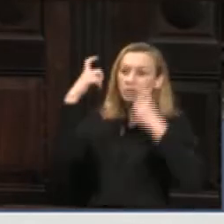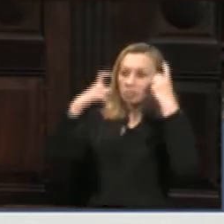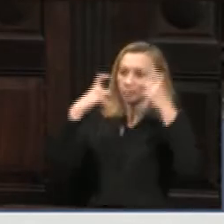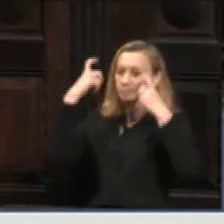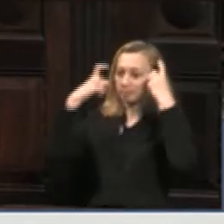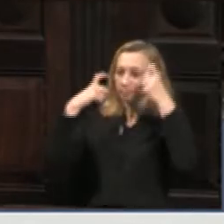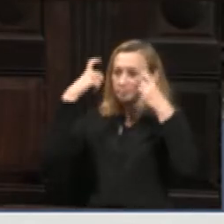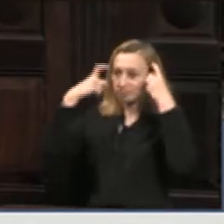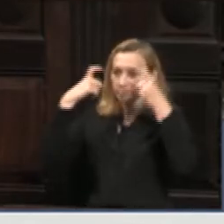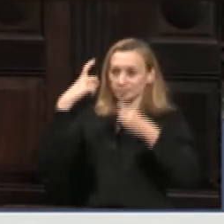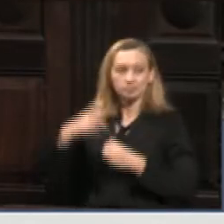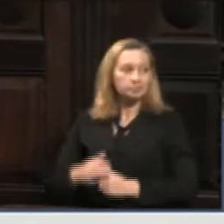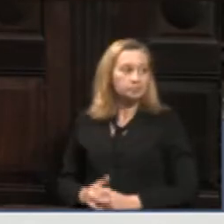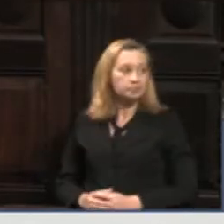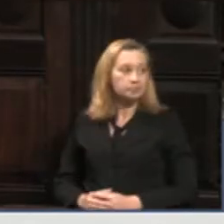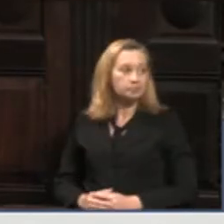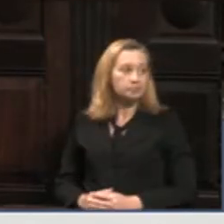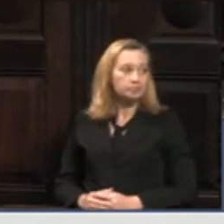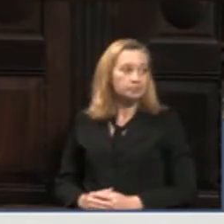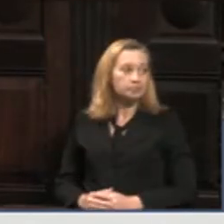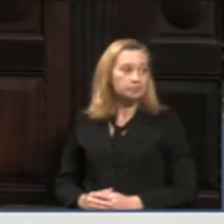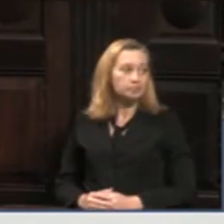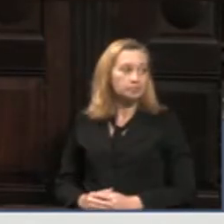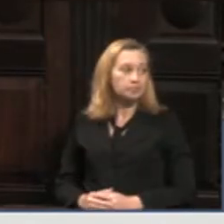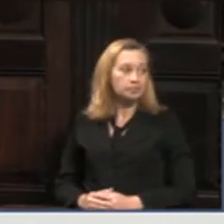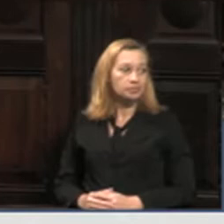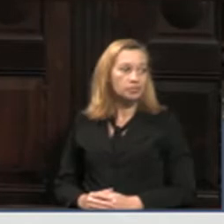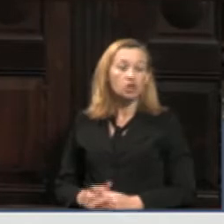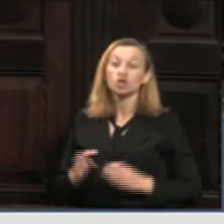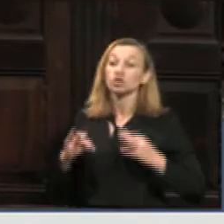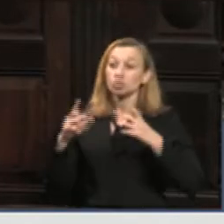preocupações em relação a retrocesso.